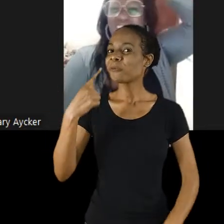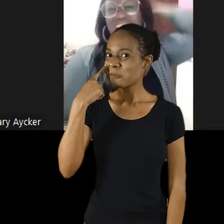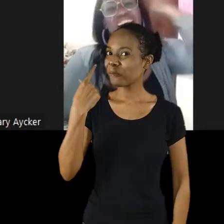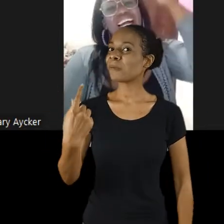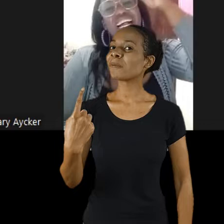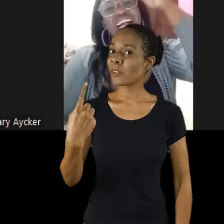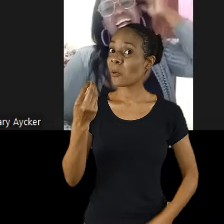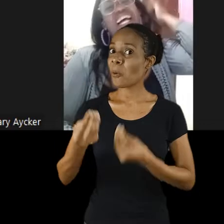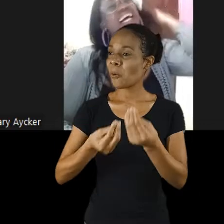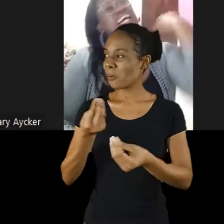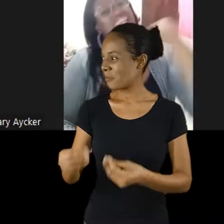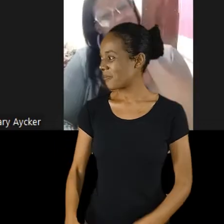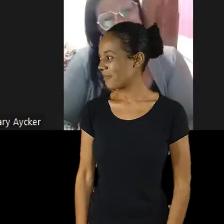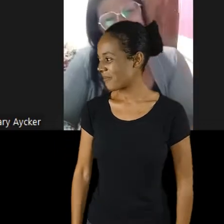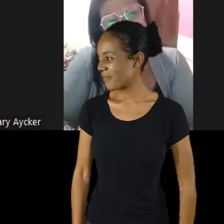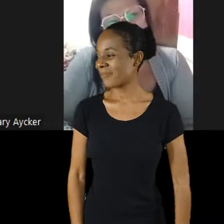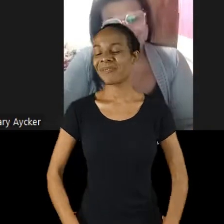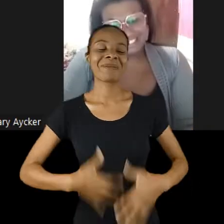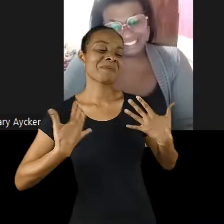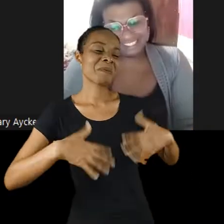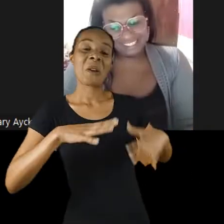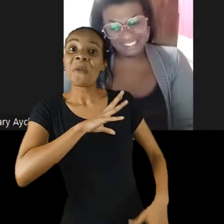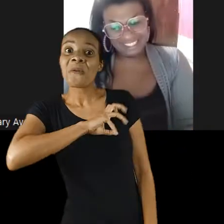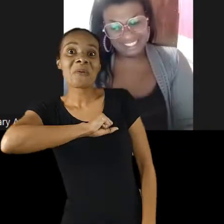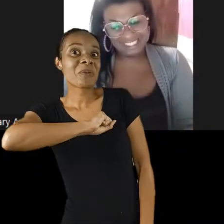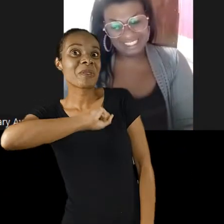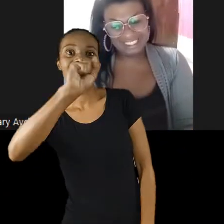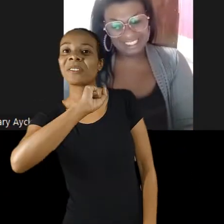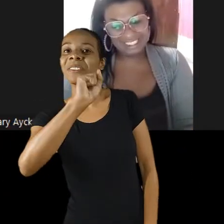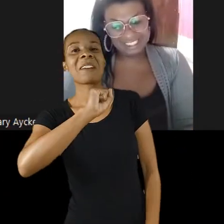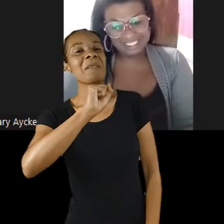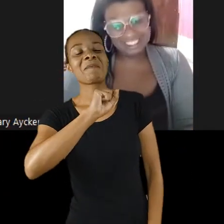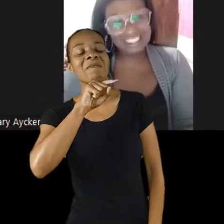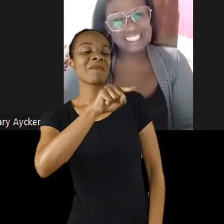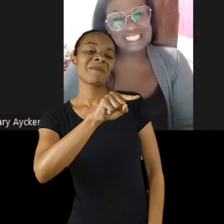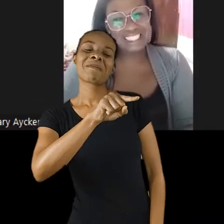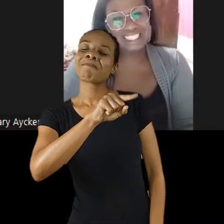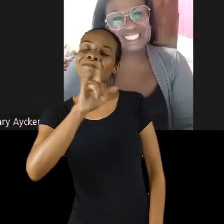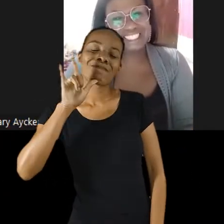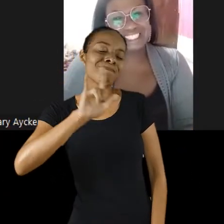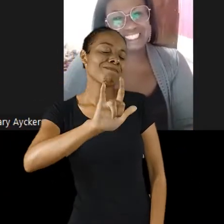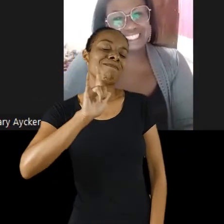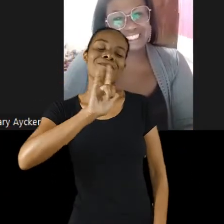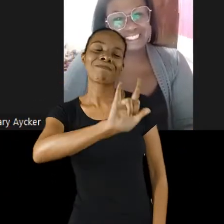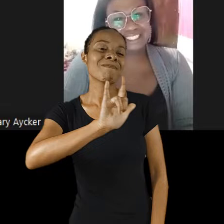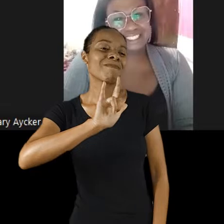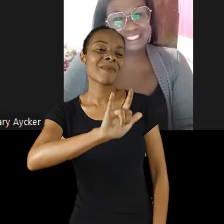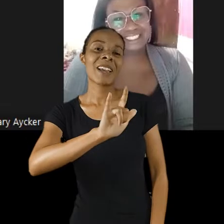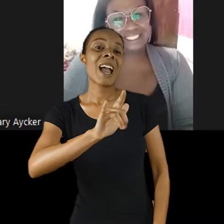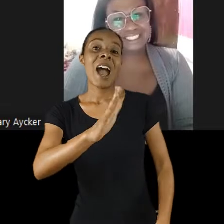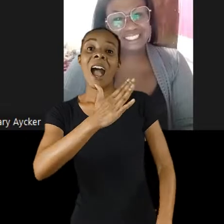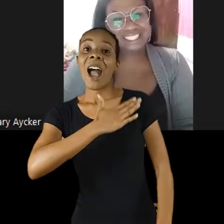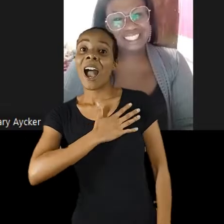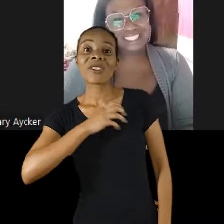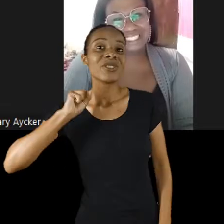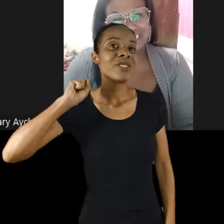Ai, eu te amo, mulher. Axé. Queria de axé. Axé. Ai, Rafa, posso comentar, fazer um adentro aqui à